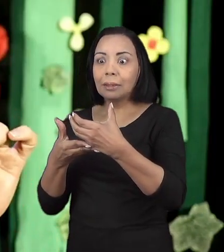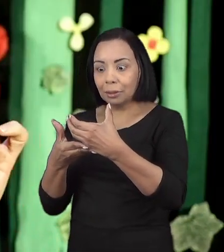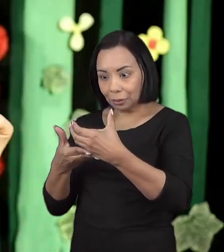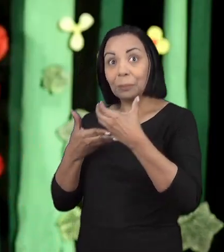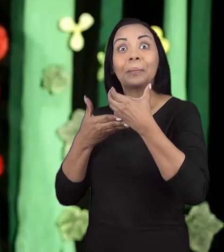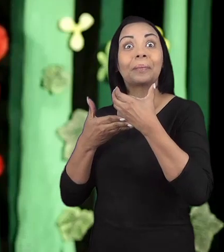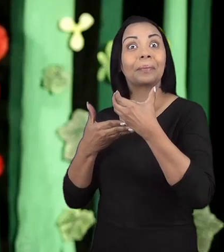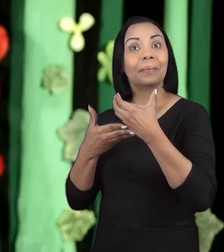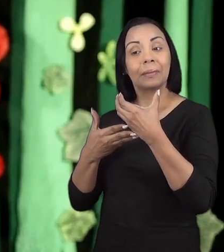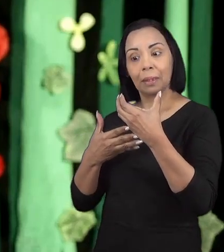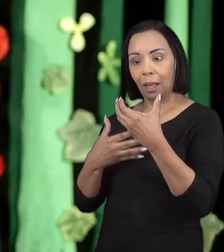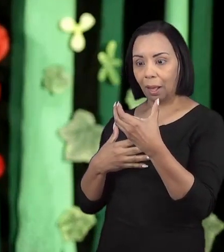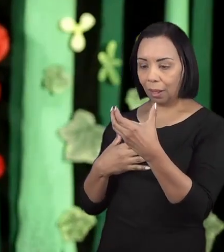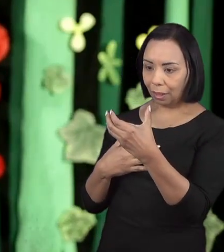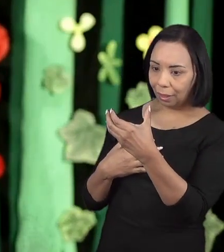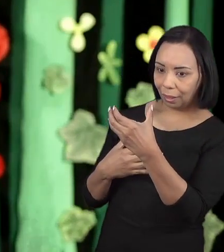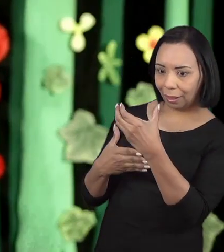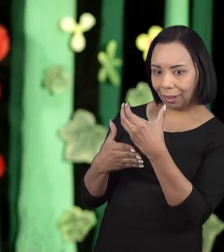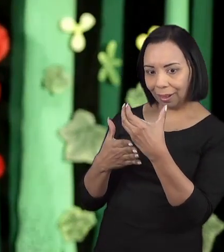essa maçã, menina.